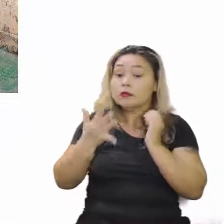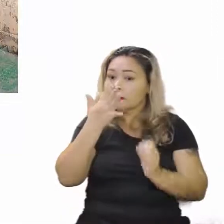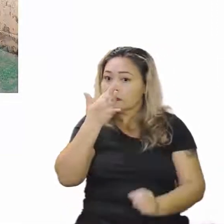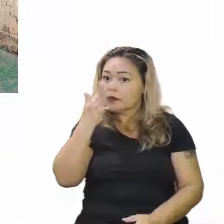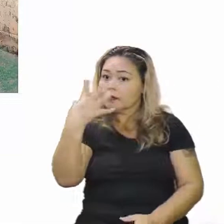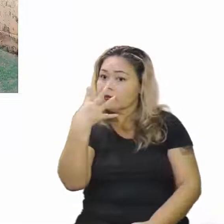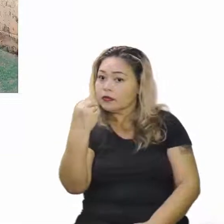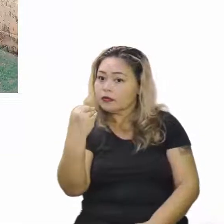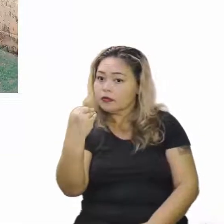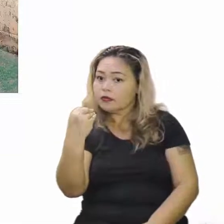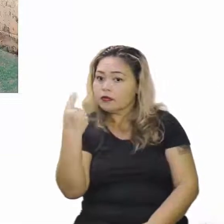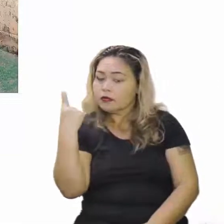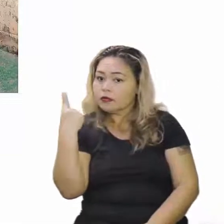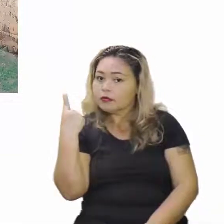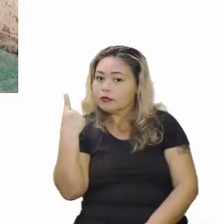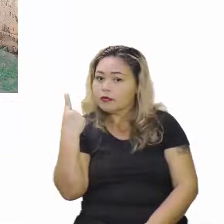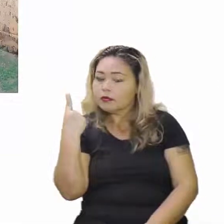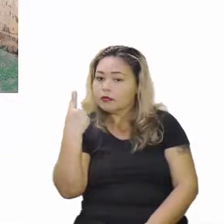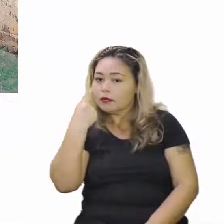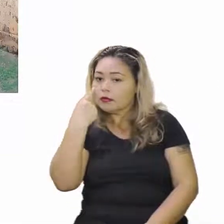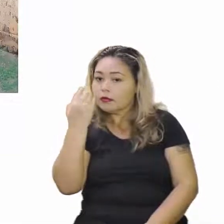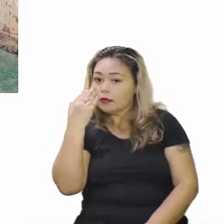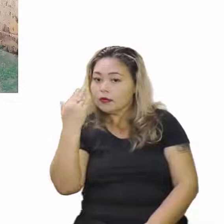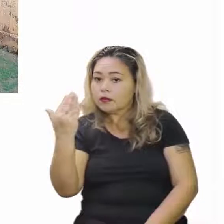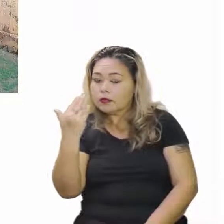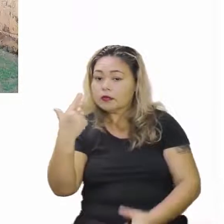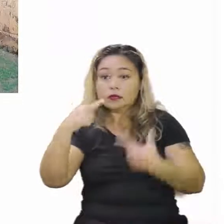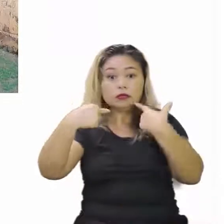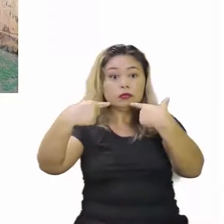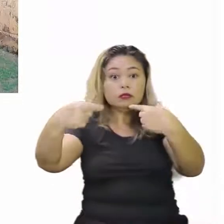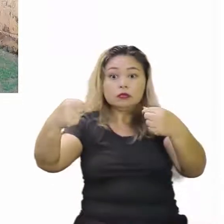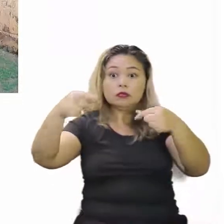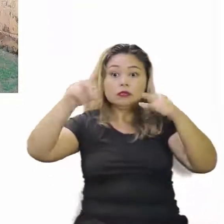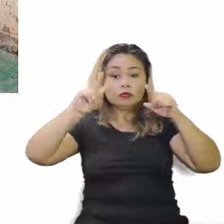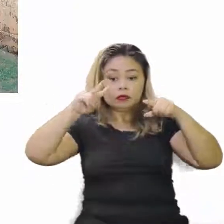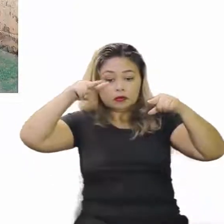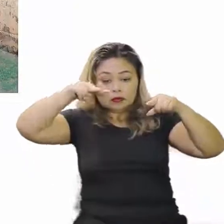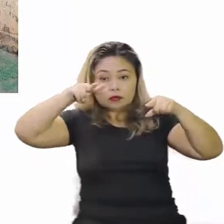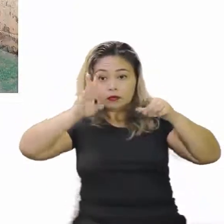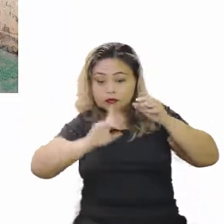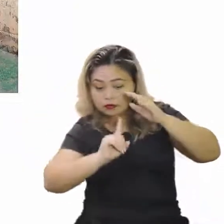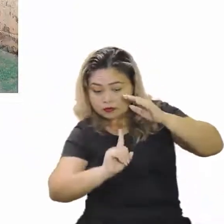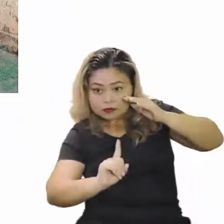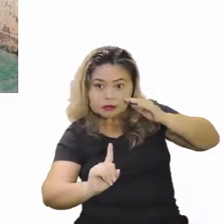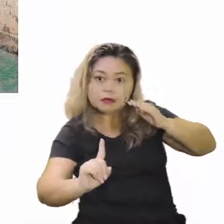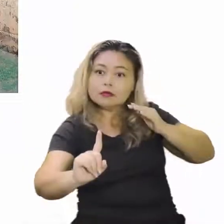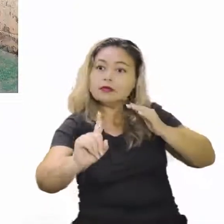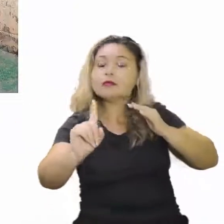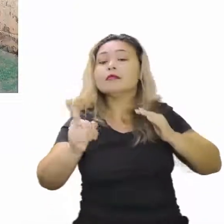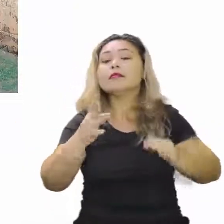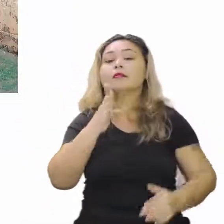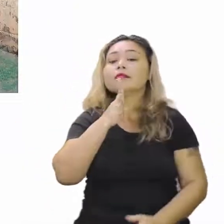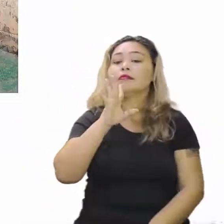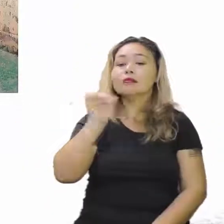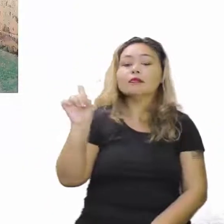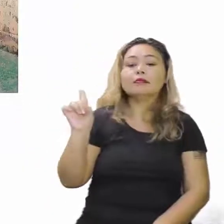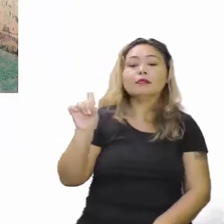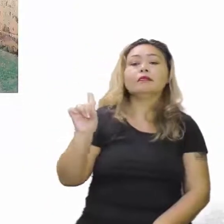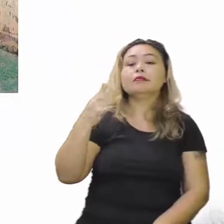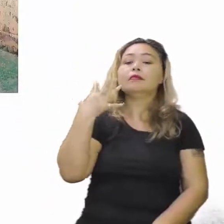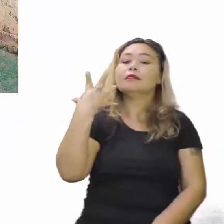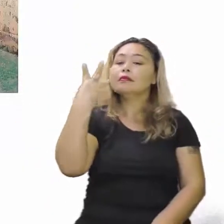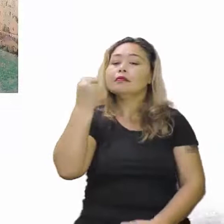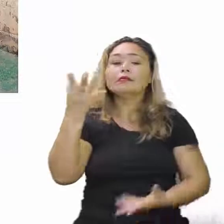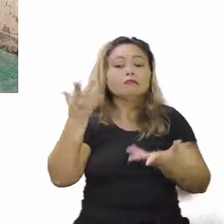Observe essa foto, tá? Você está vendo o forte do alto e o forte por dentro. Conheça a região, muito